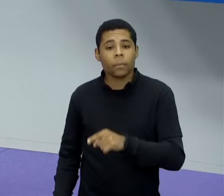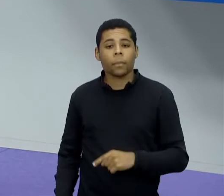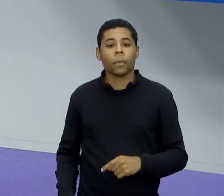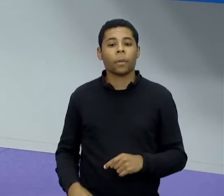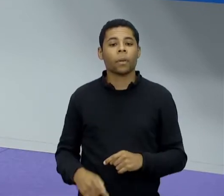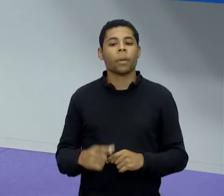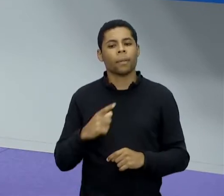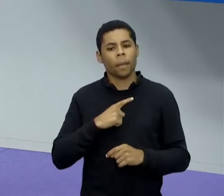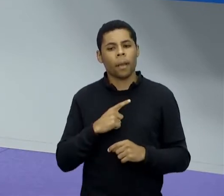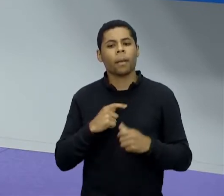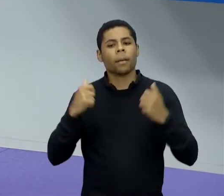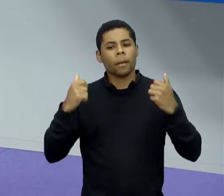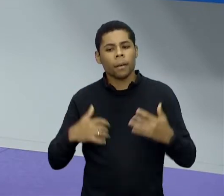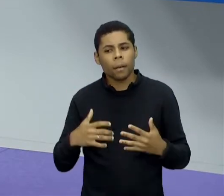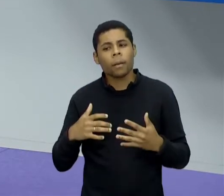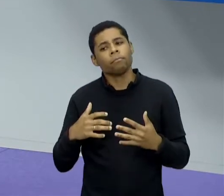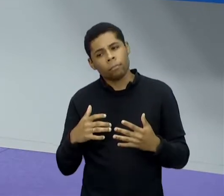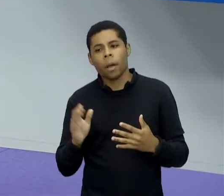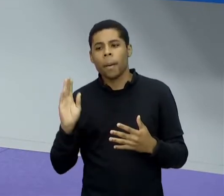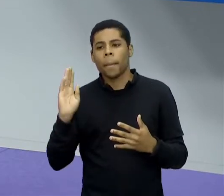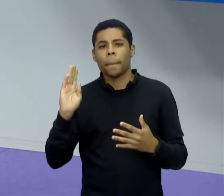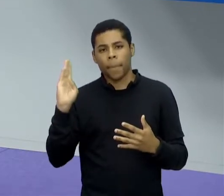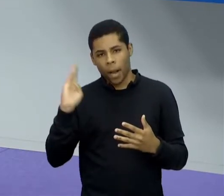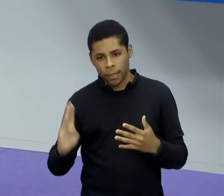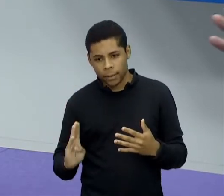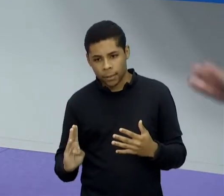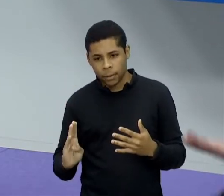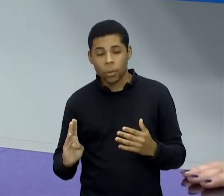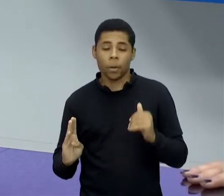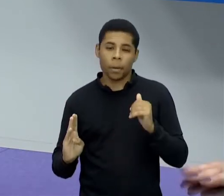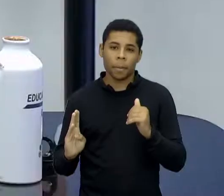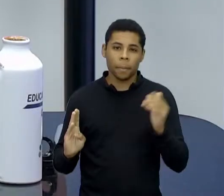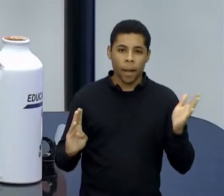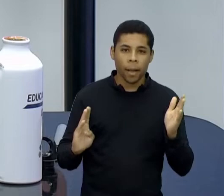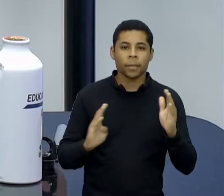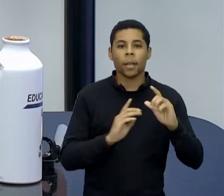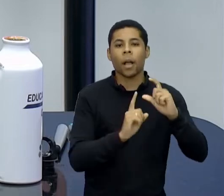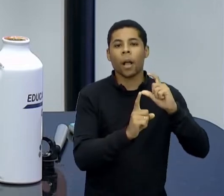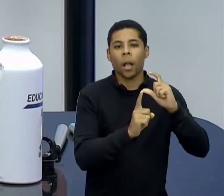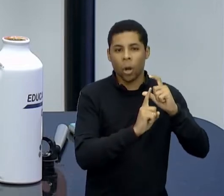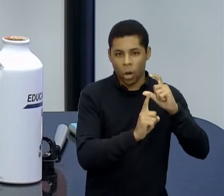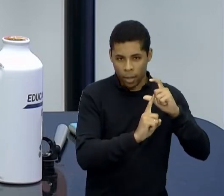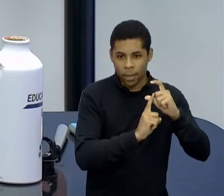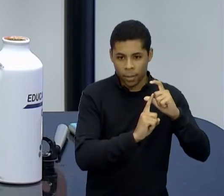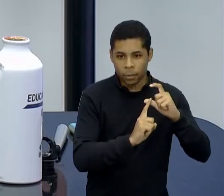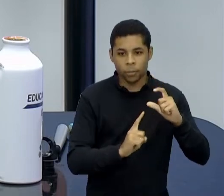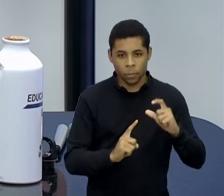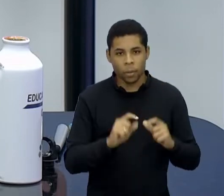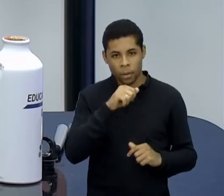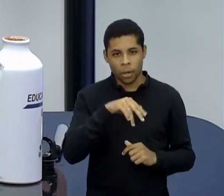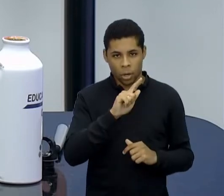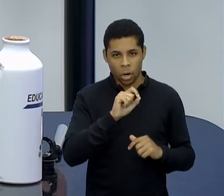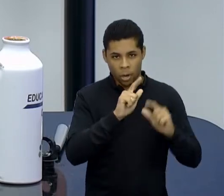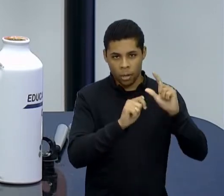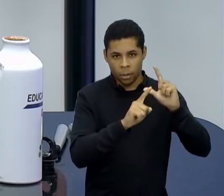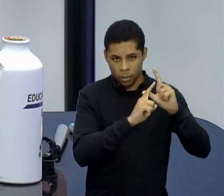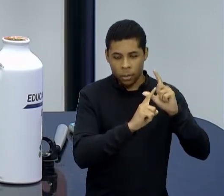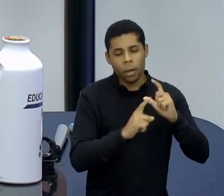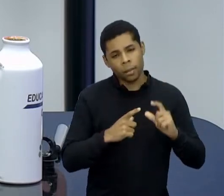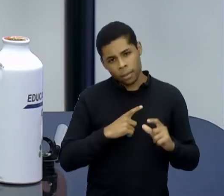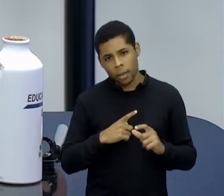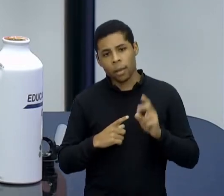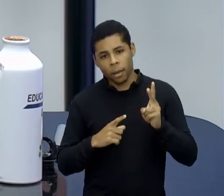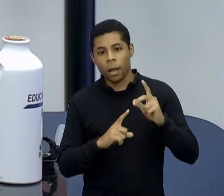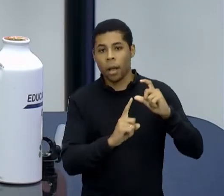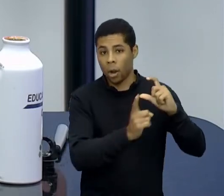uma vertente brasileira, mas também tem algo angolano, é isso? Na verdade, existem variações de capoeira. Existe a